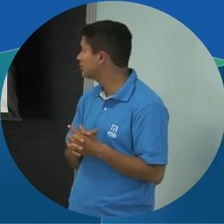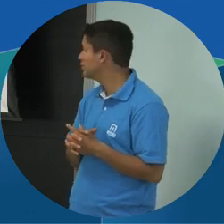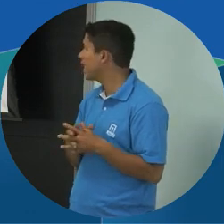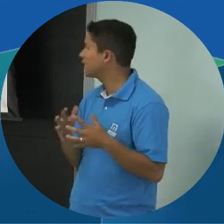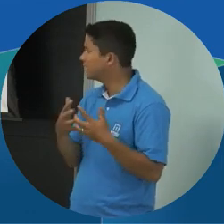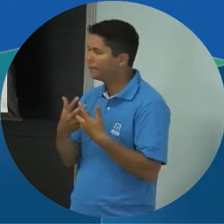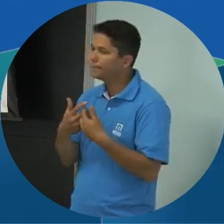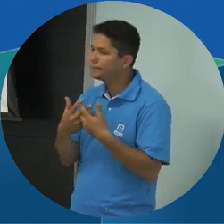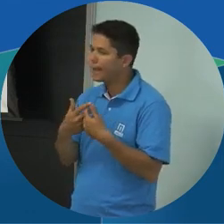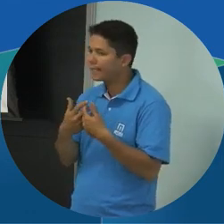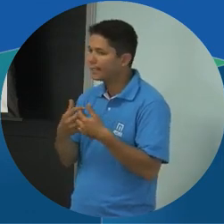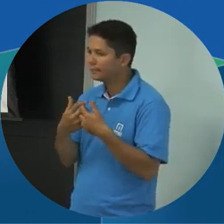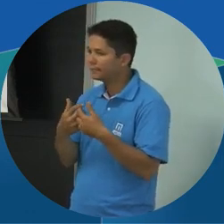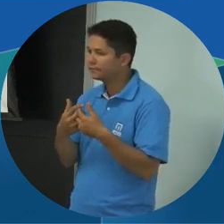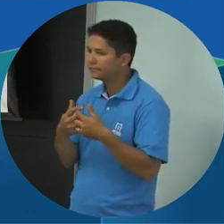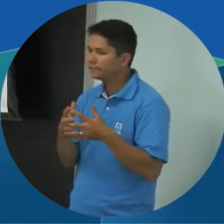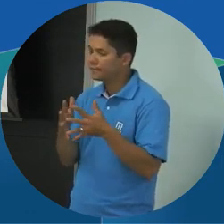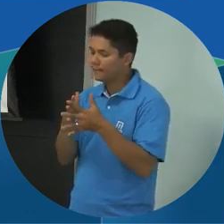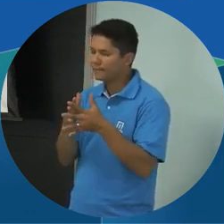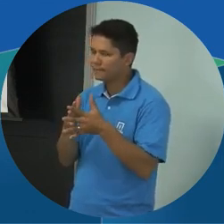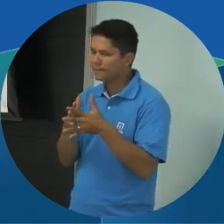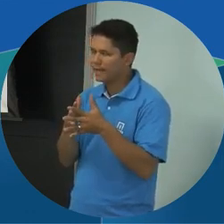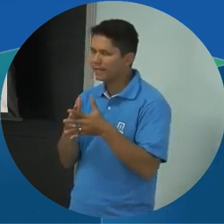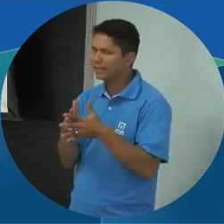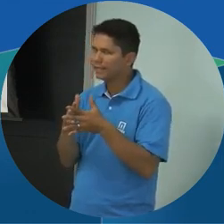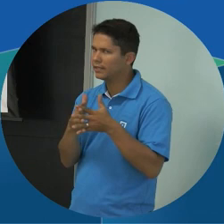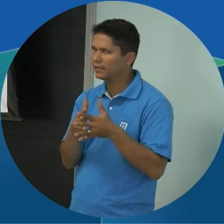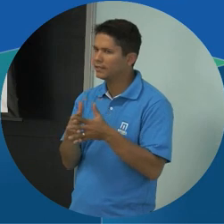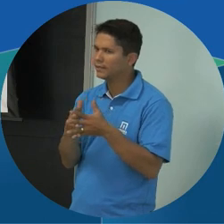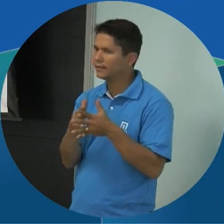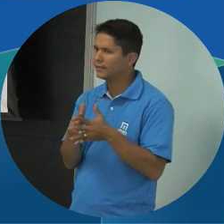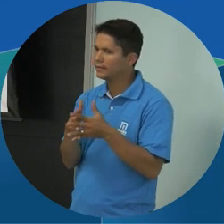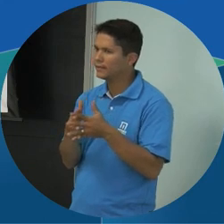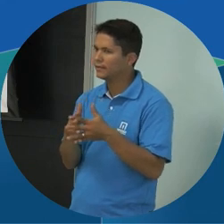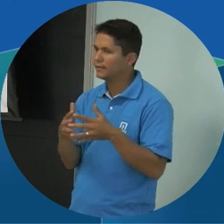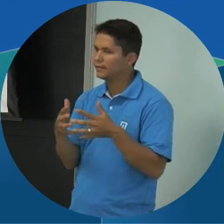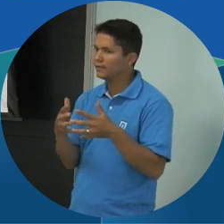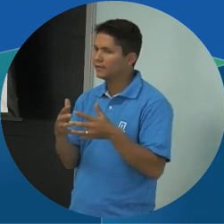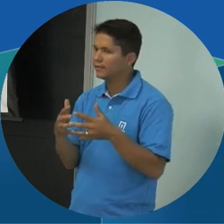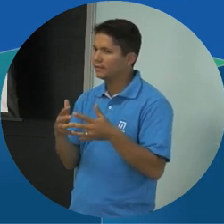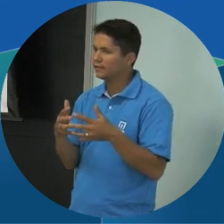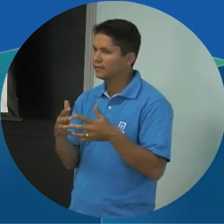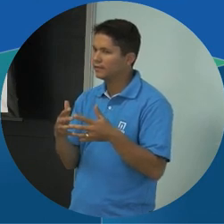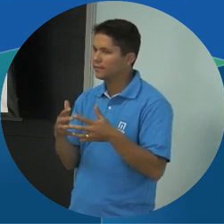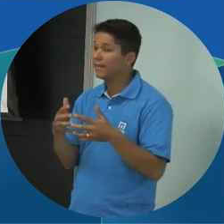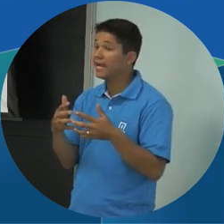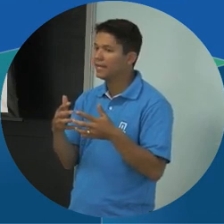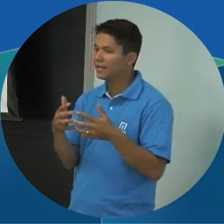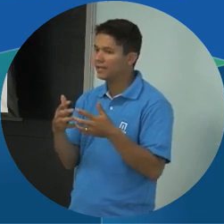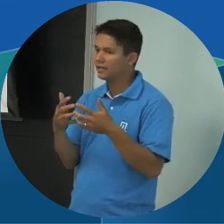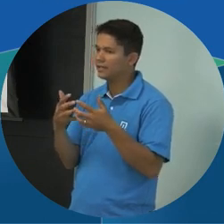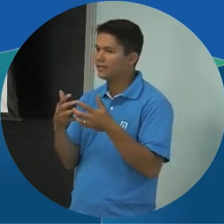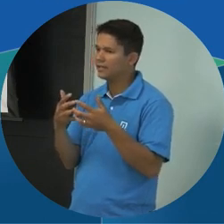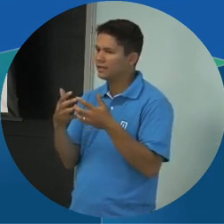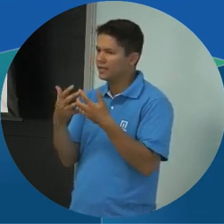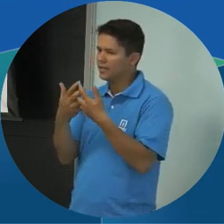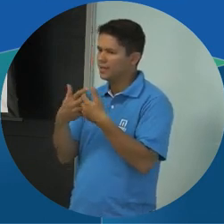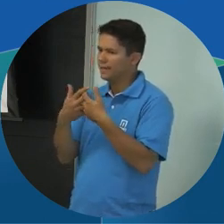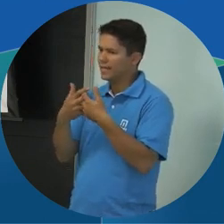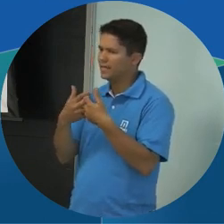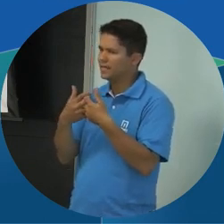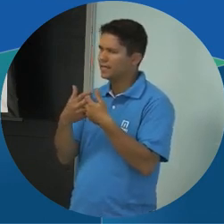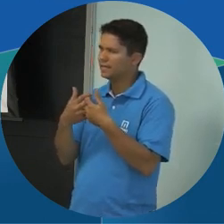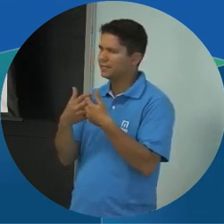Podem ver, sim, tem uma outra questão que a gente precisa abordar também em relação à utilização da